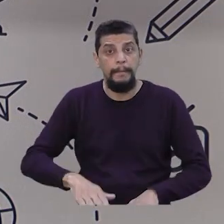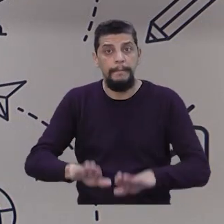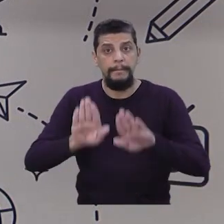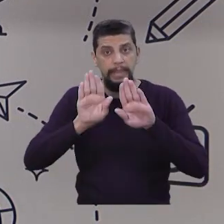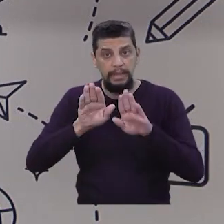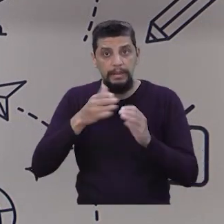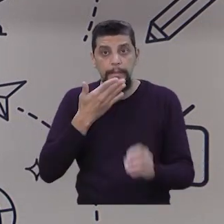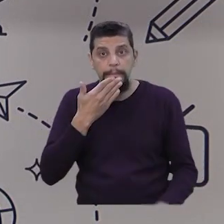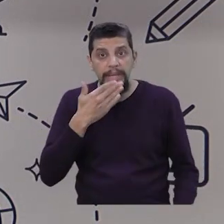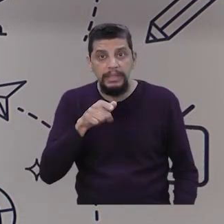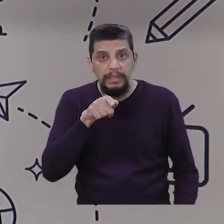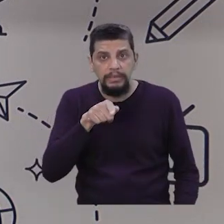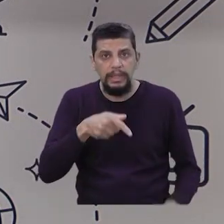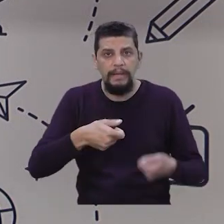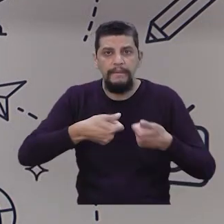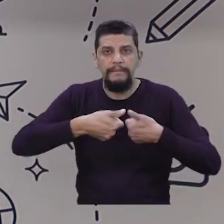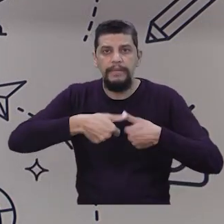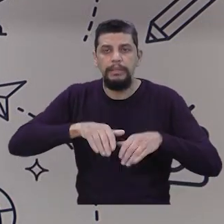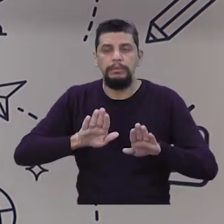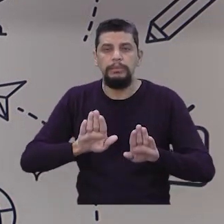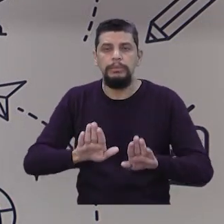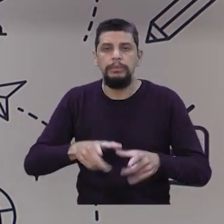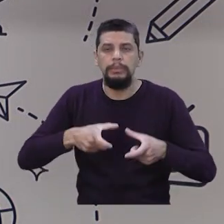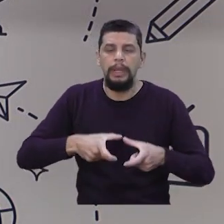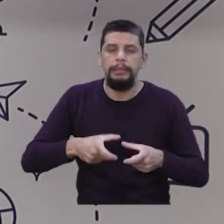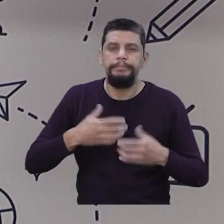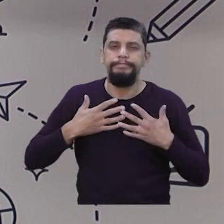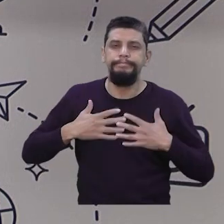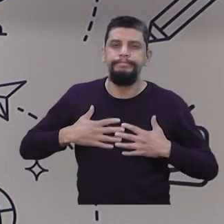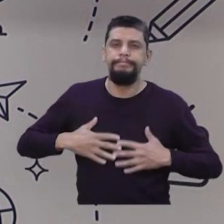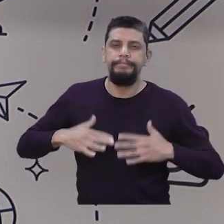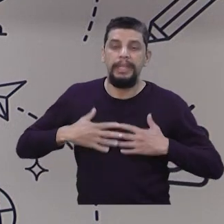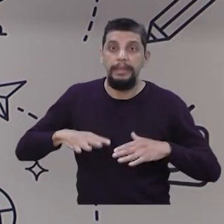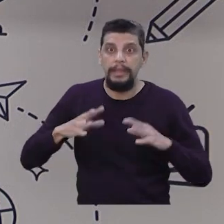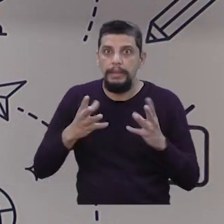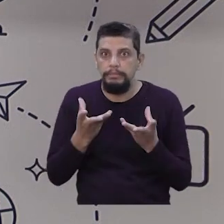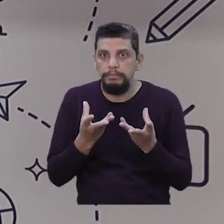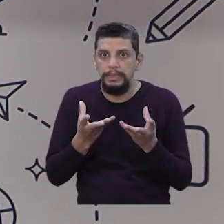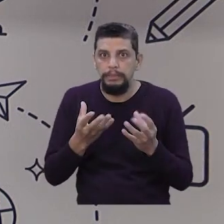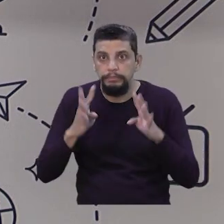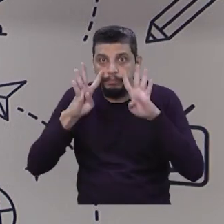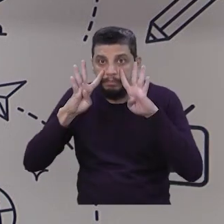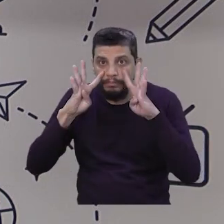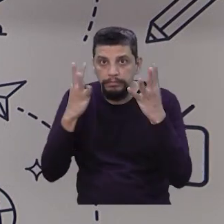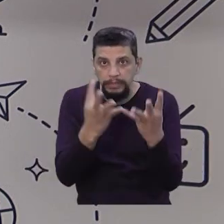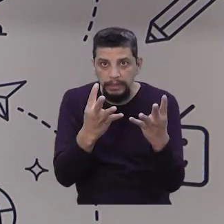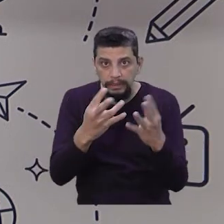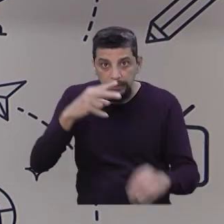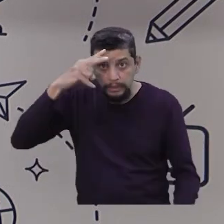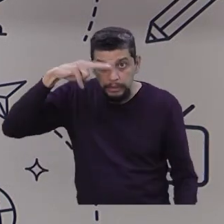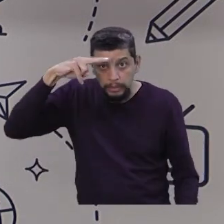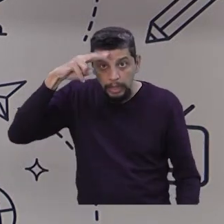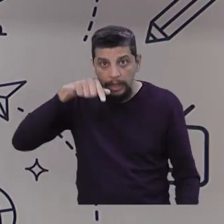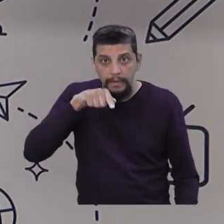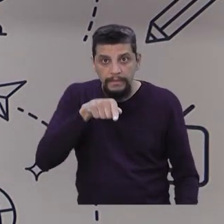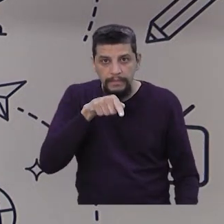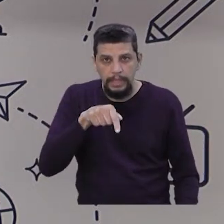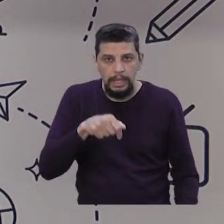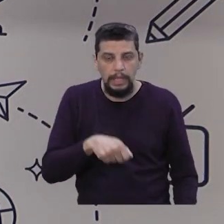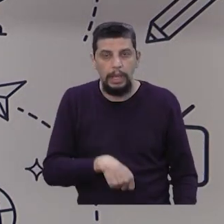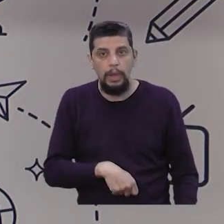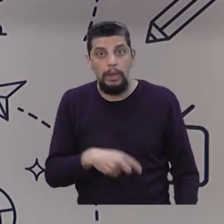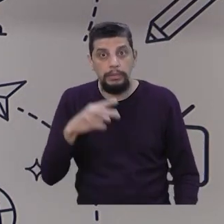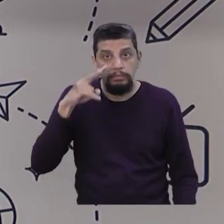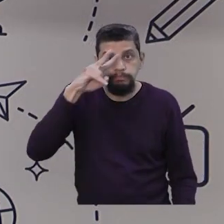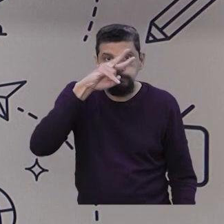eu vou pedir para que você fique num lugarzinho bem aconchegante e preste bastante atenção. Note que eu